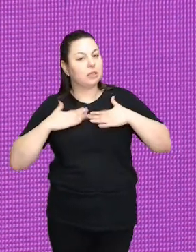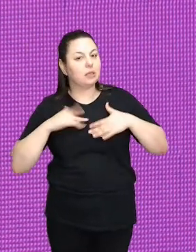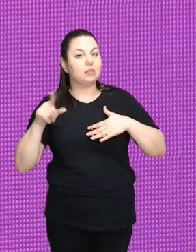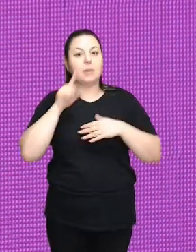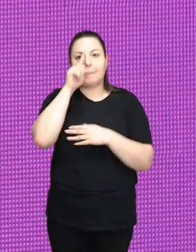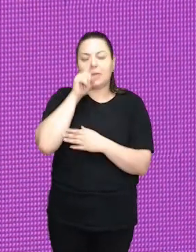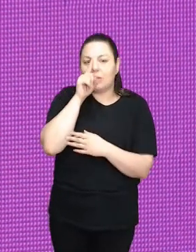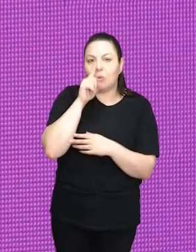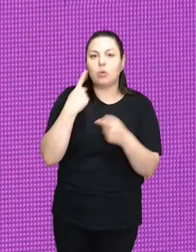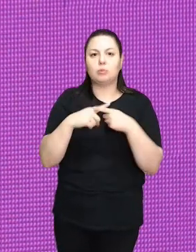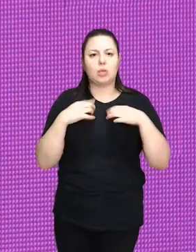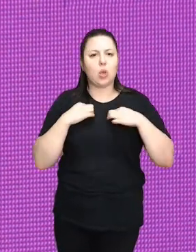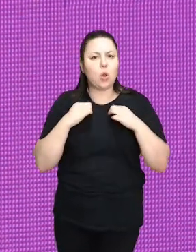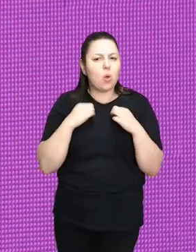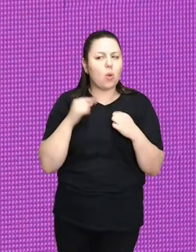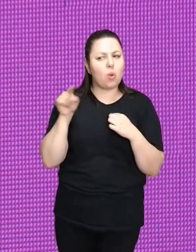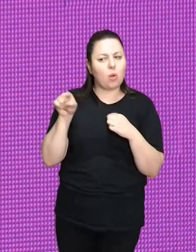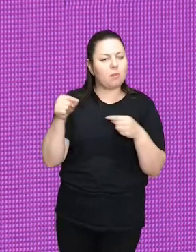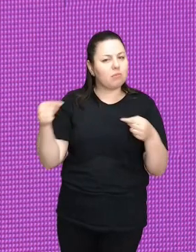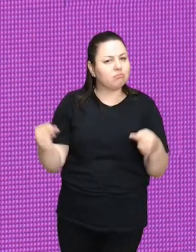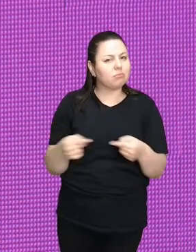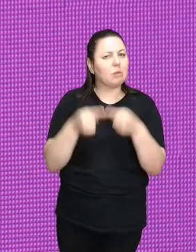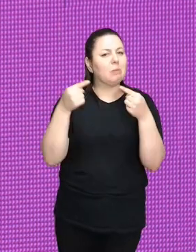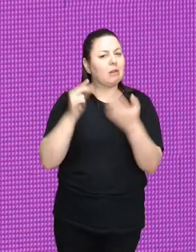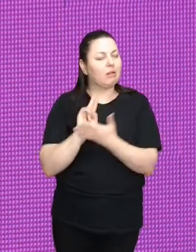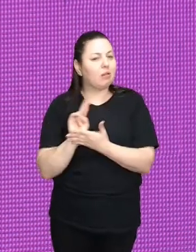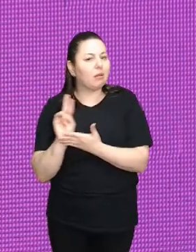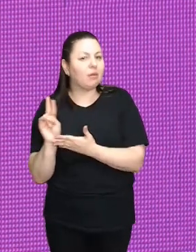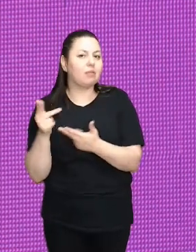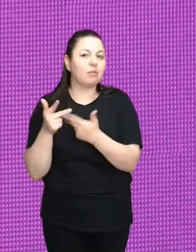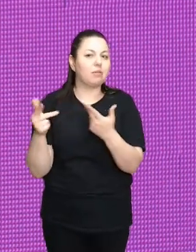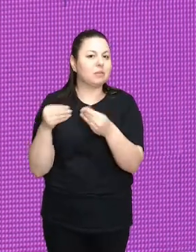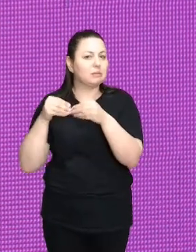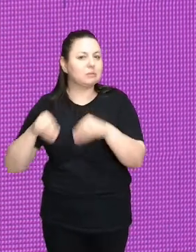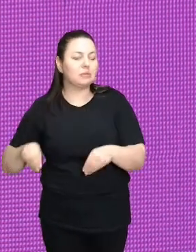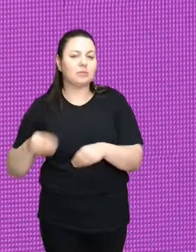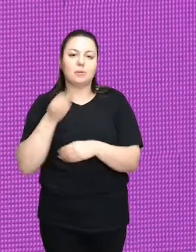roupa, ela tá relacionada a código, não sei o que, aí me compartilhou um link de uma